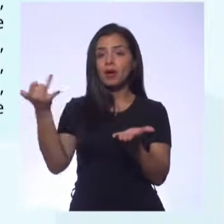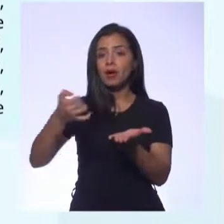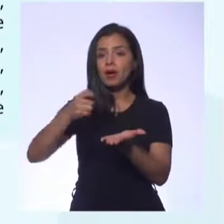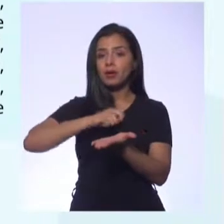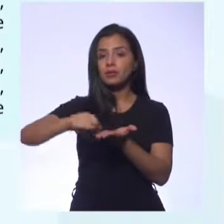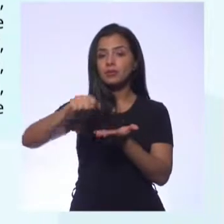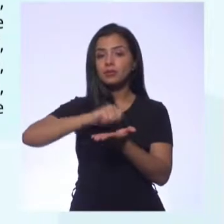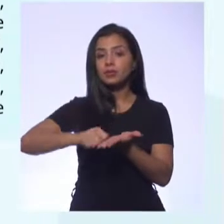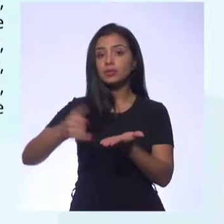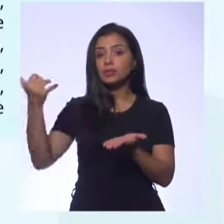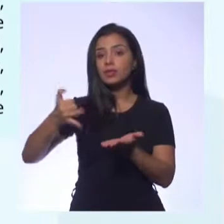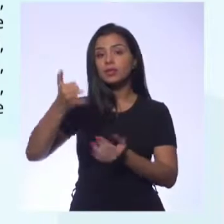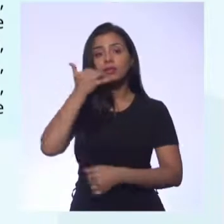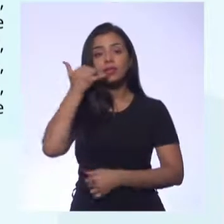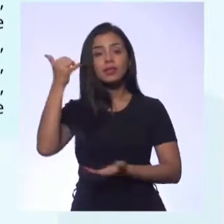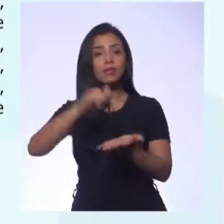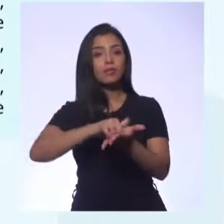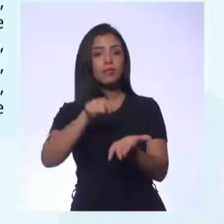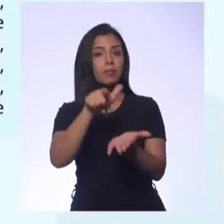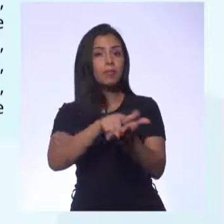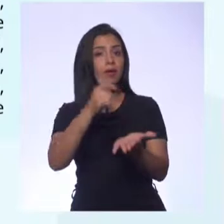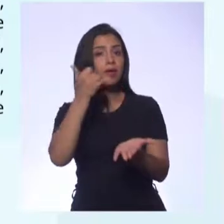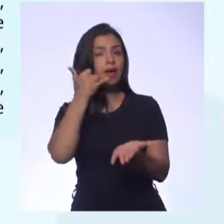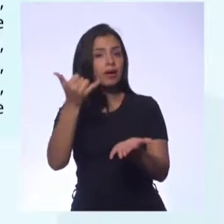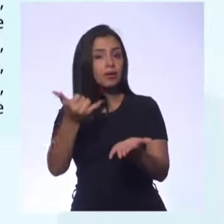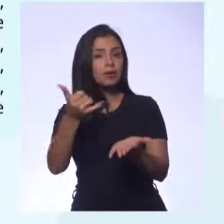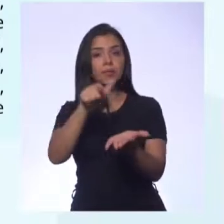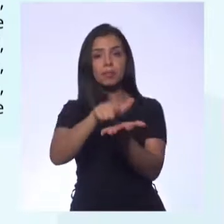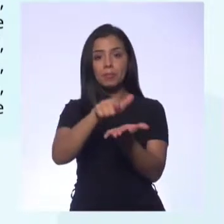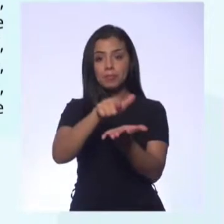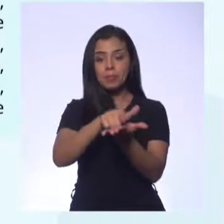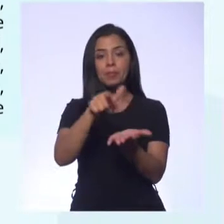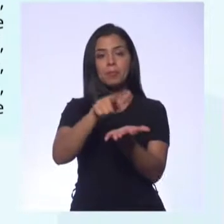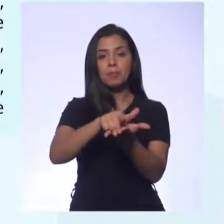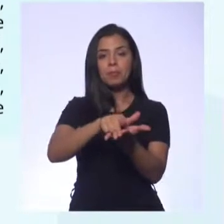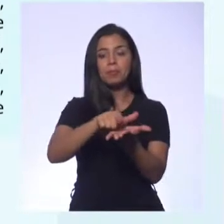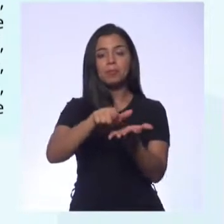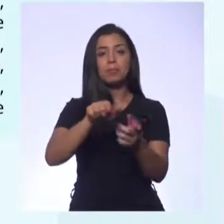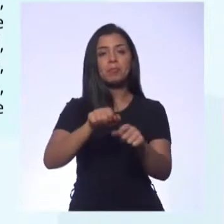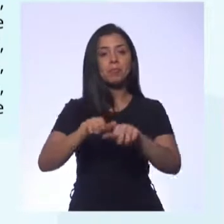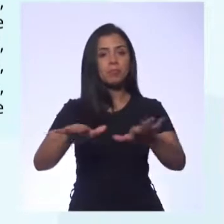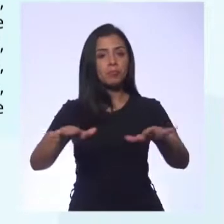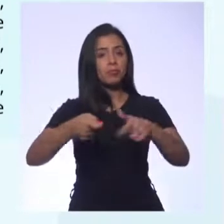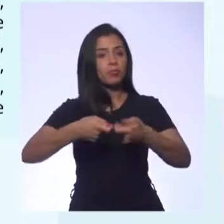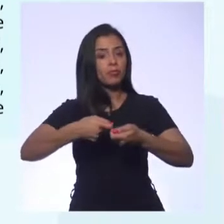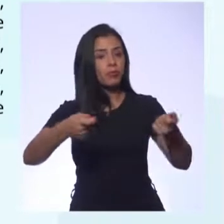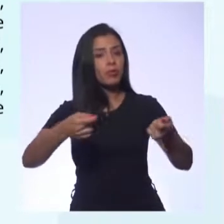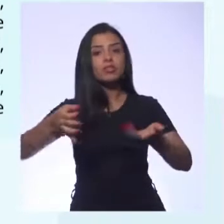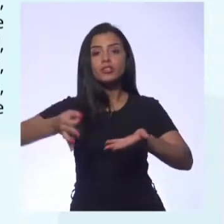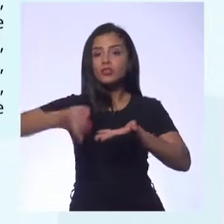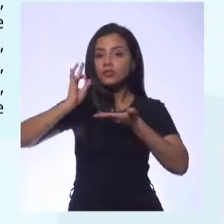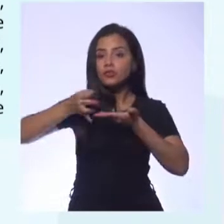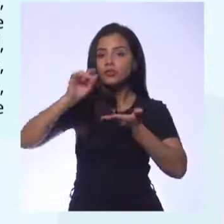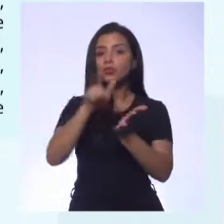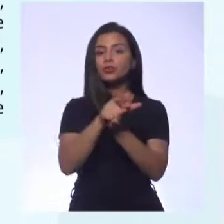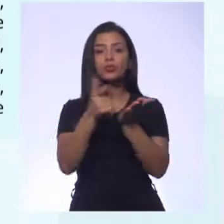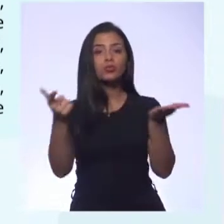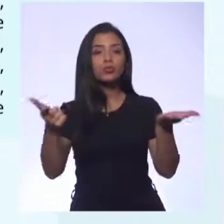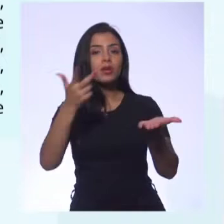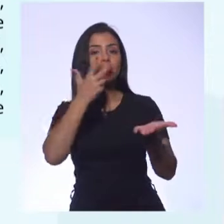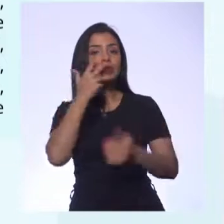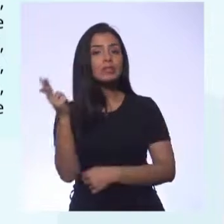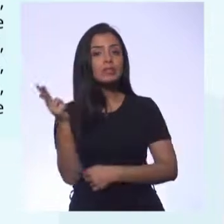telefone, caneta e papel, telefone, papéis, folheto, xícara, jornal,